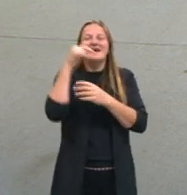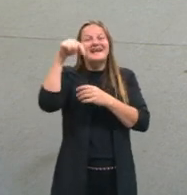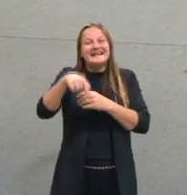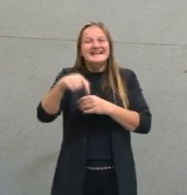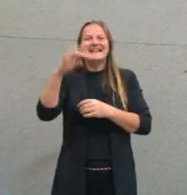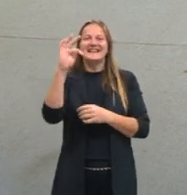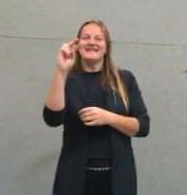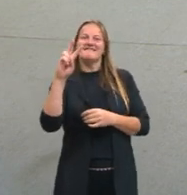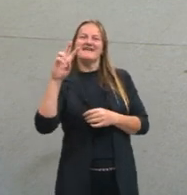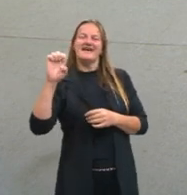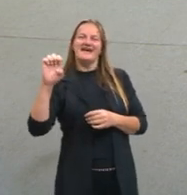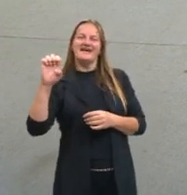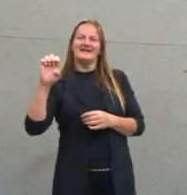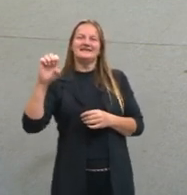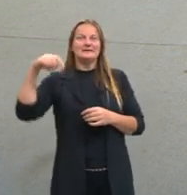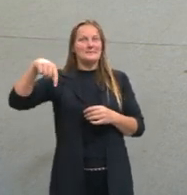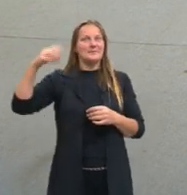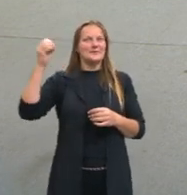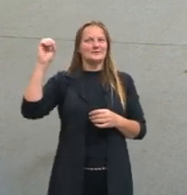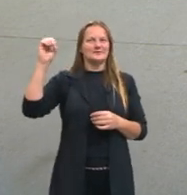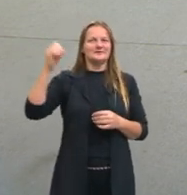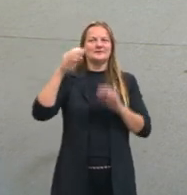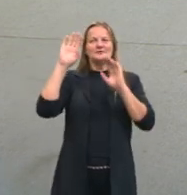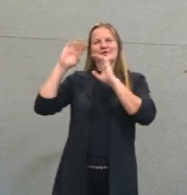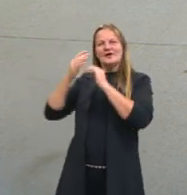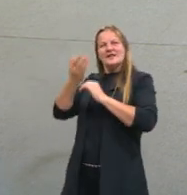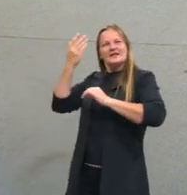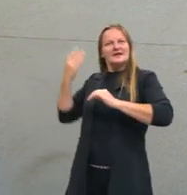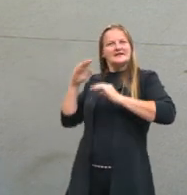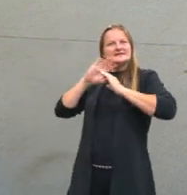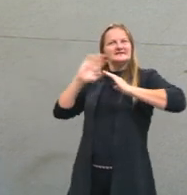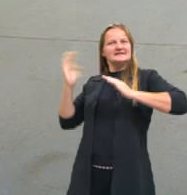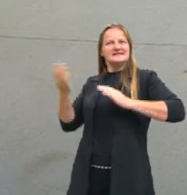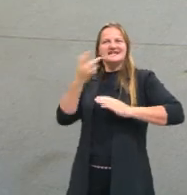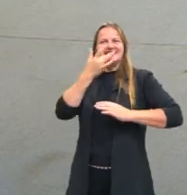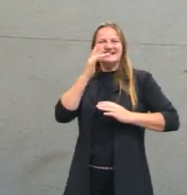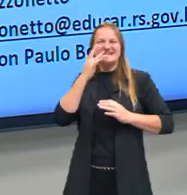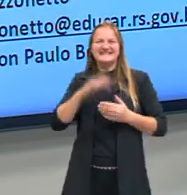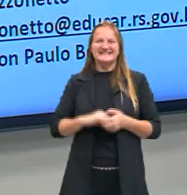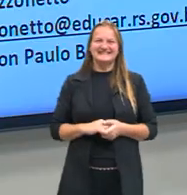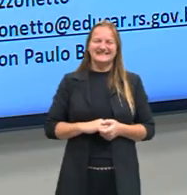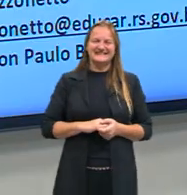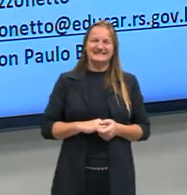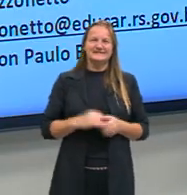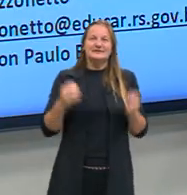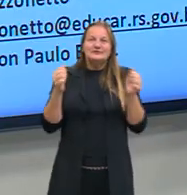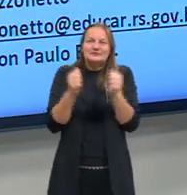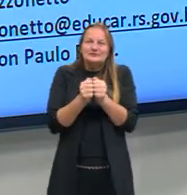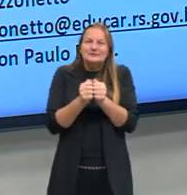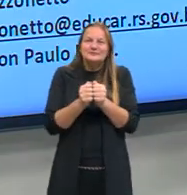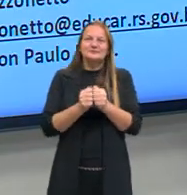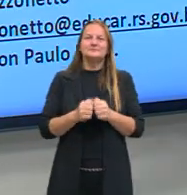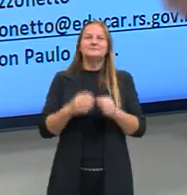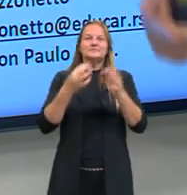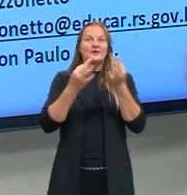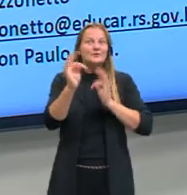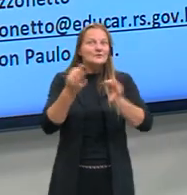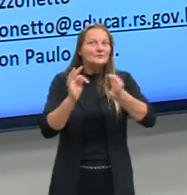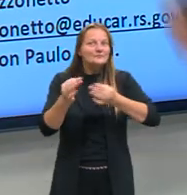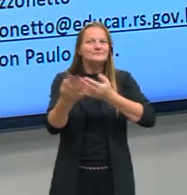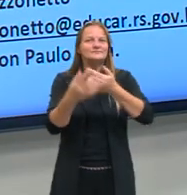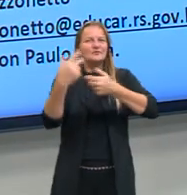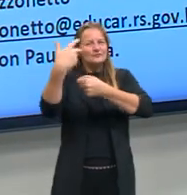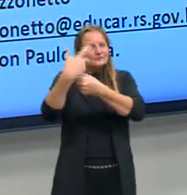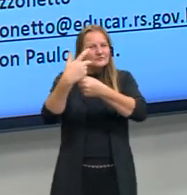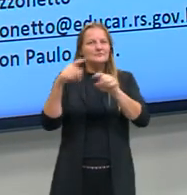atrás de mim tem um quadro branco onde são passar os slides comigo aqui na sala está o pessoal da Equipe técnica da